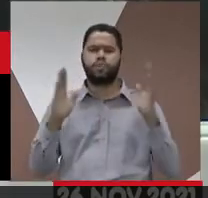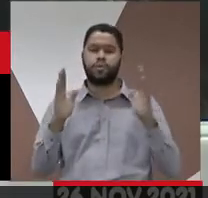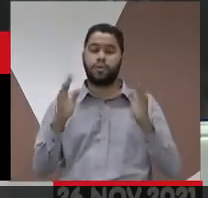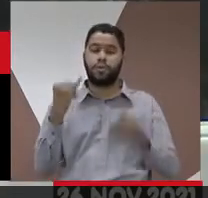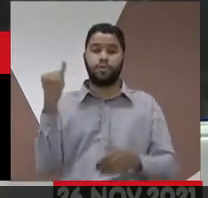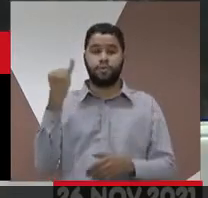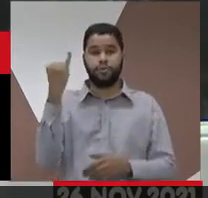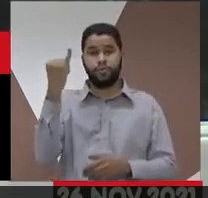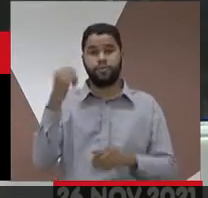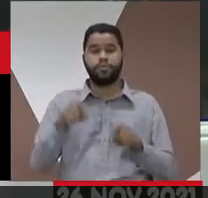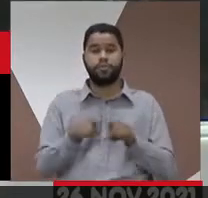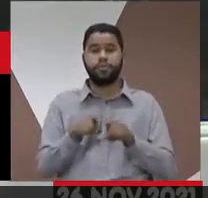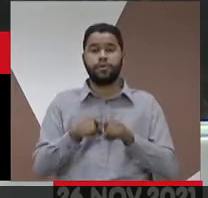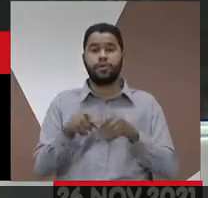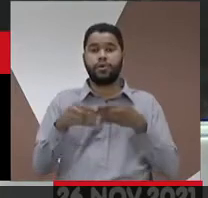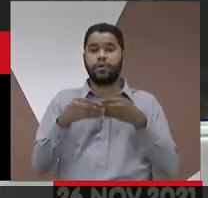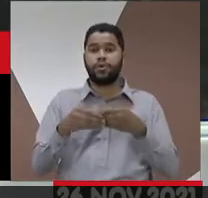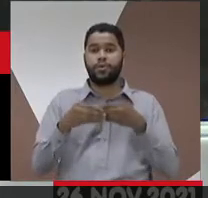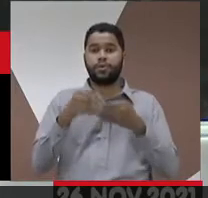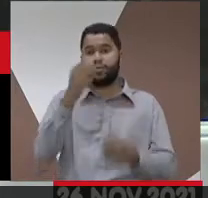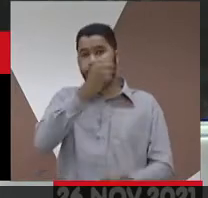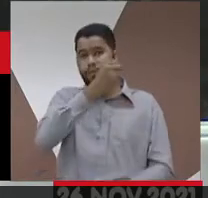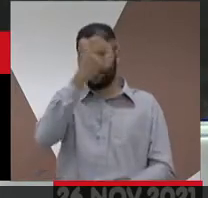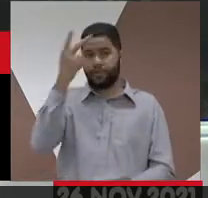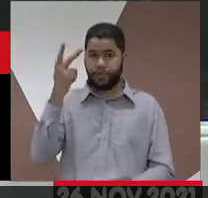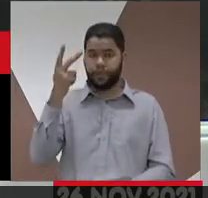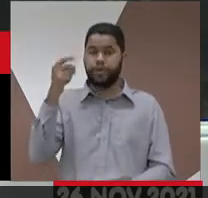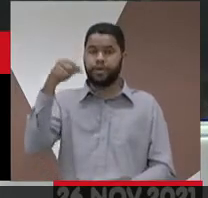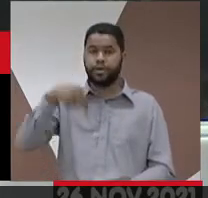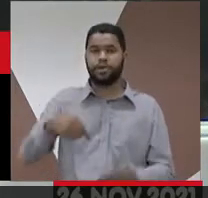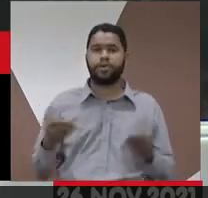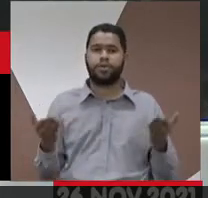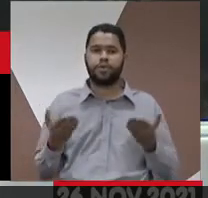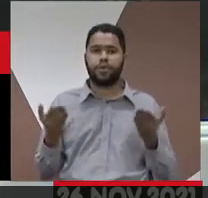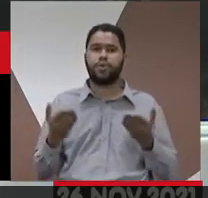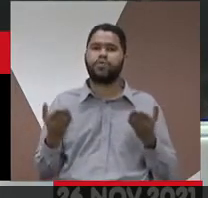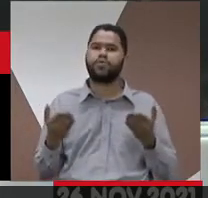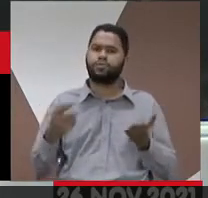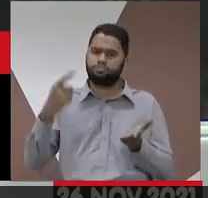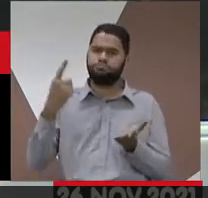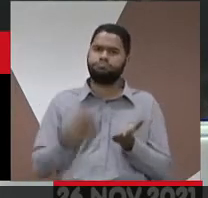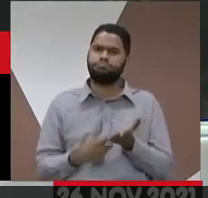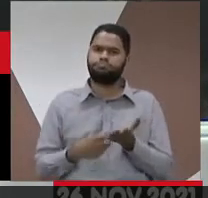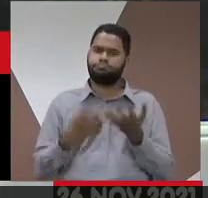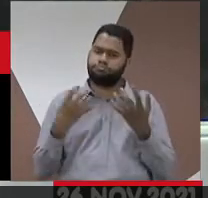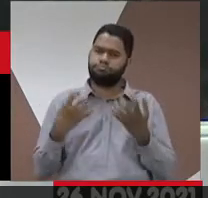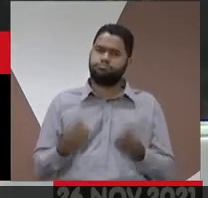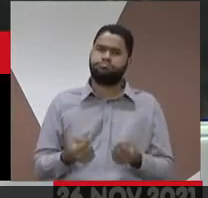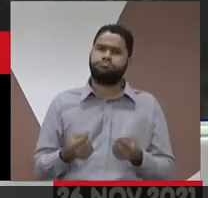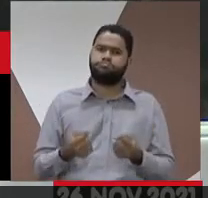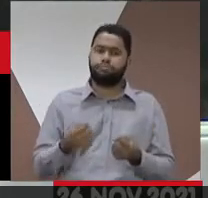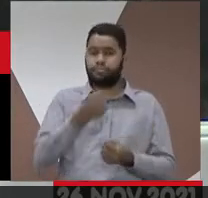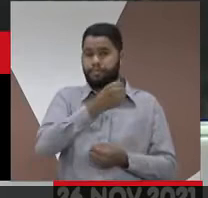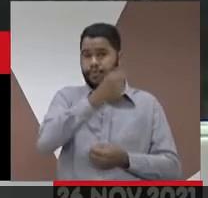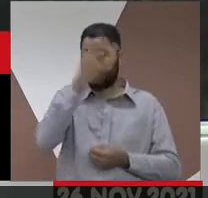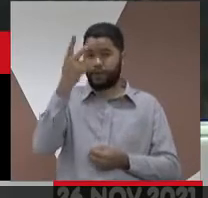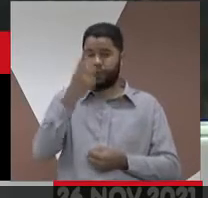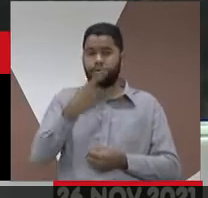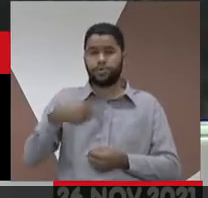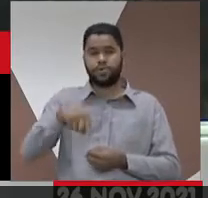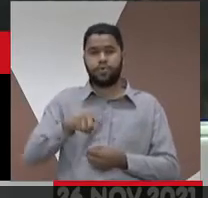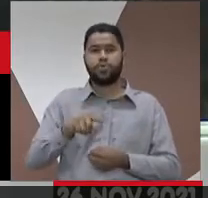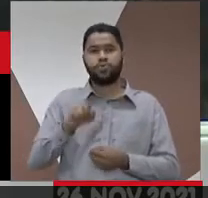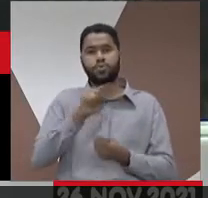fundamental, e cumprimentar os prefeitos, né, que estão aqui hoje comprometidos, a adesão dos prefeitos à nossa